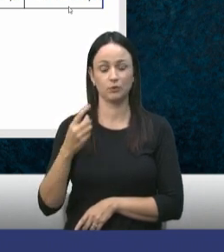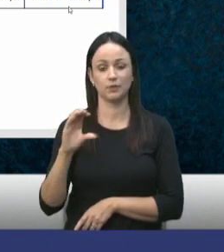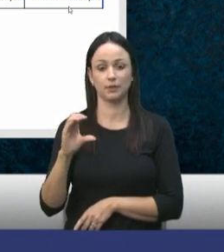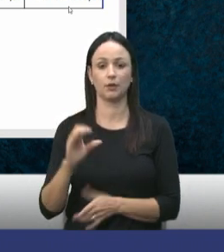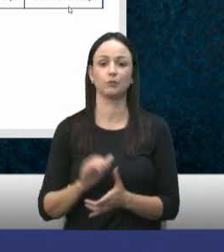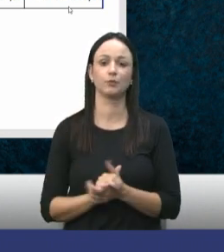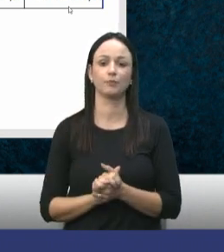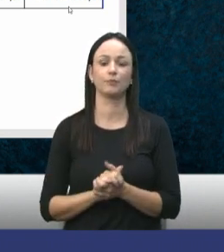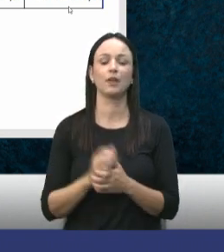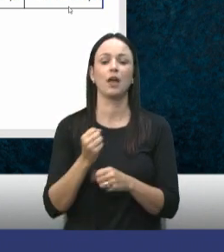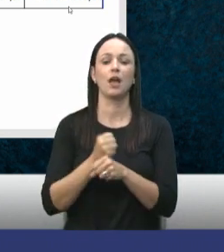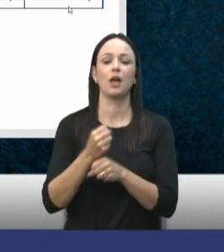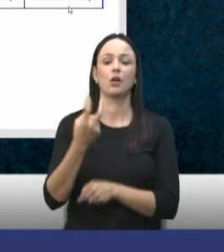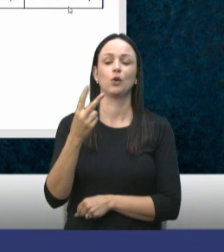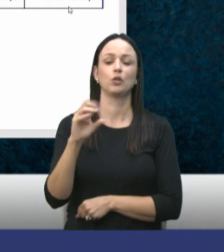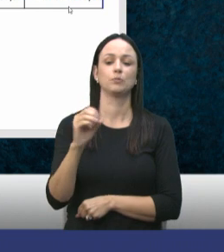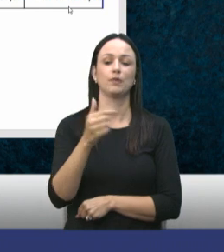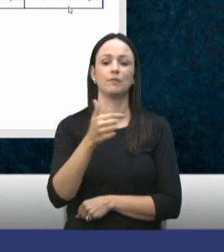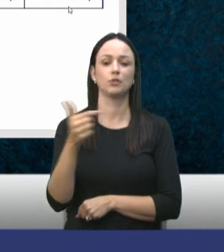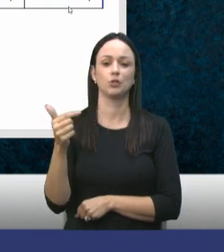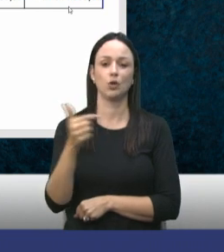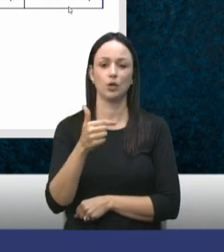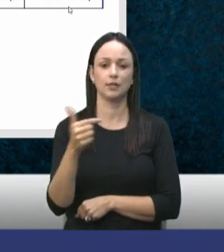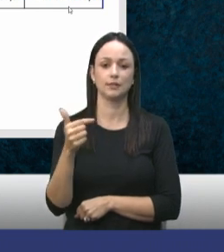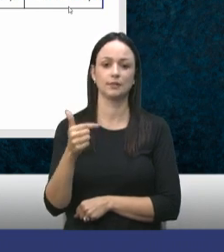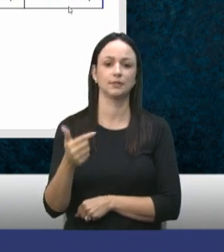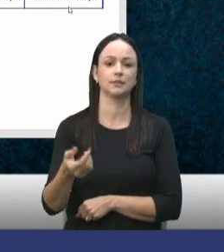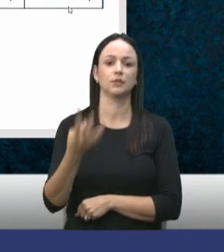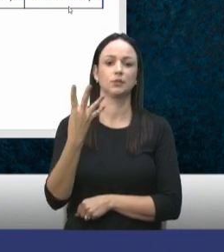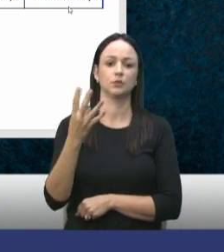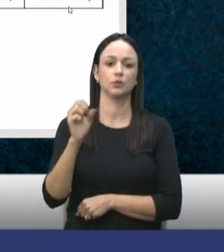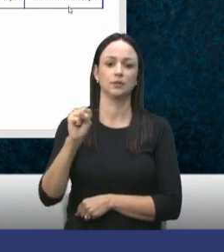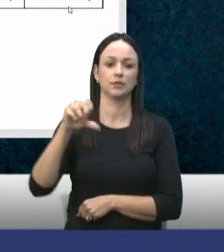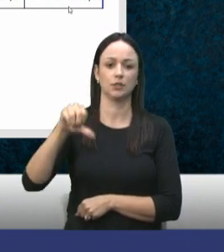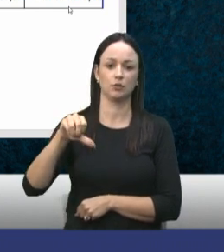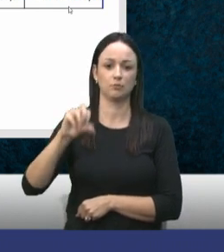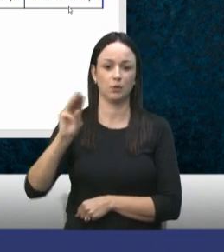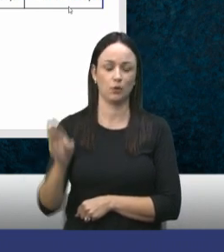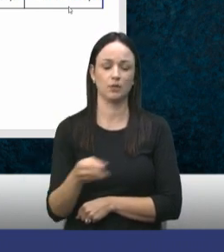430.055.948.91, empenhado para 2022,